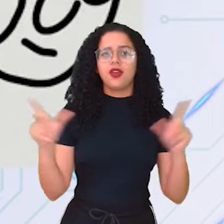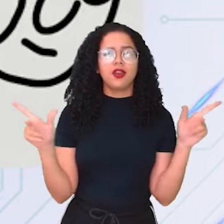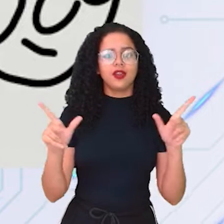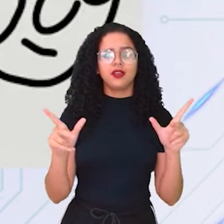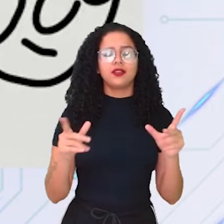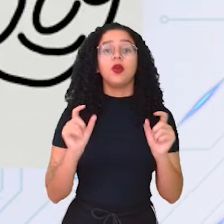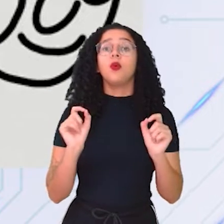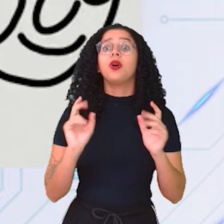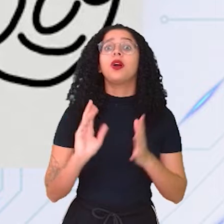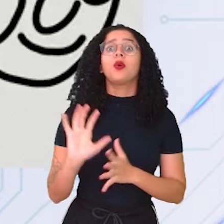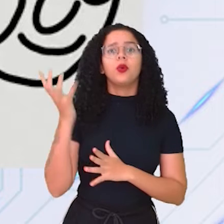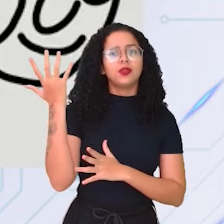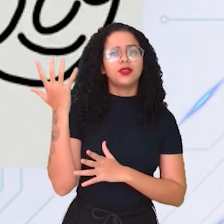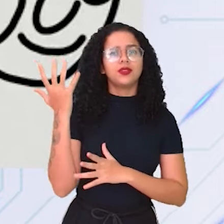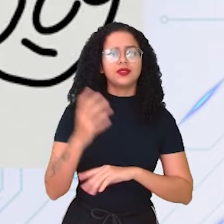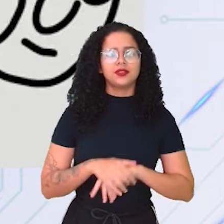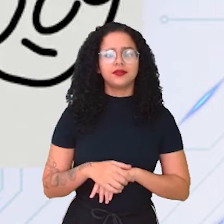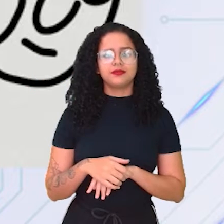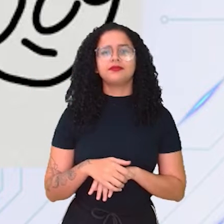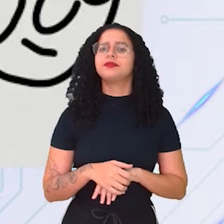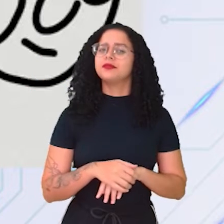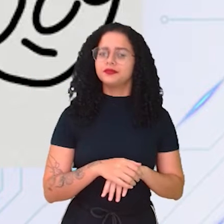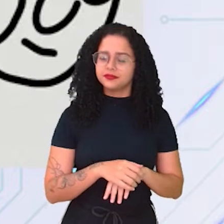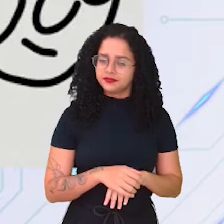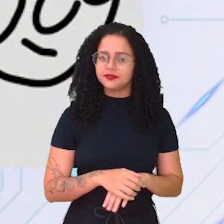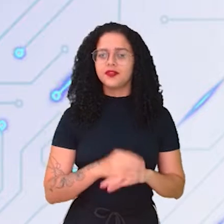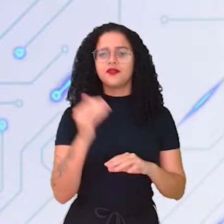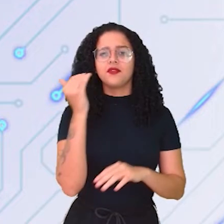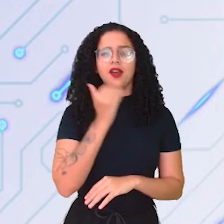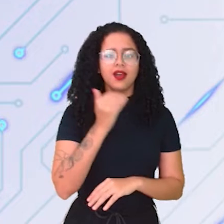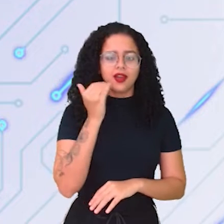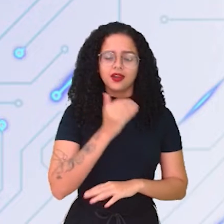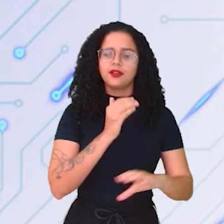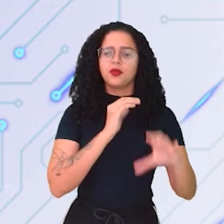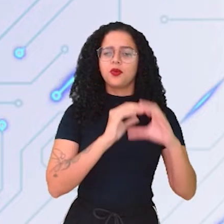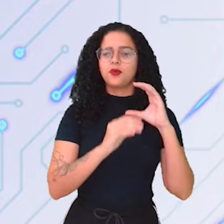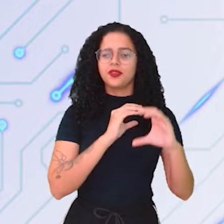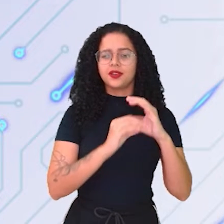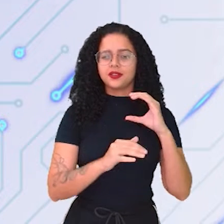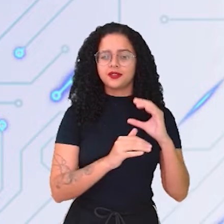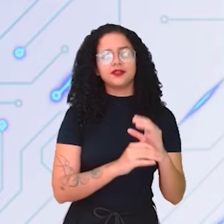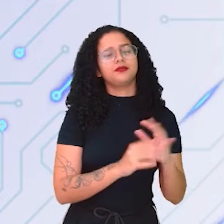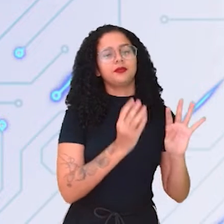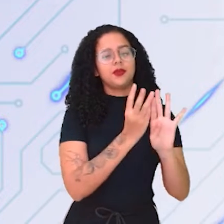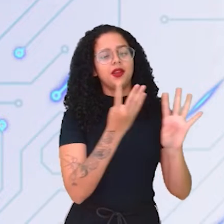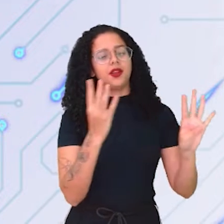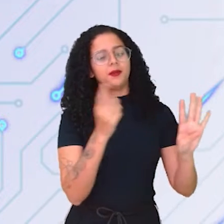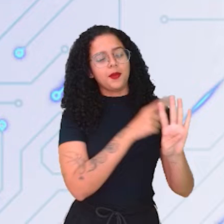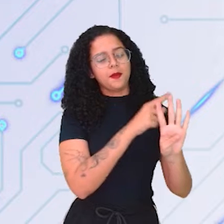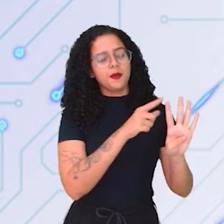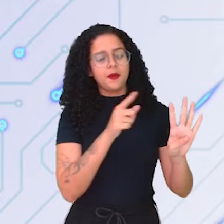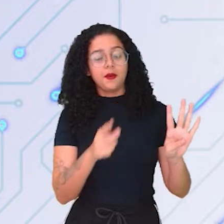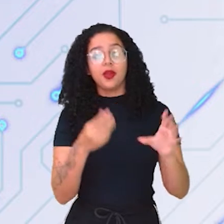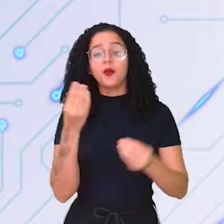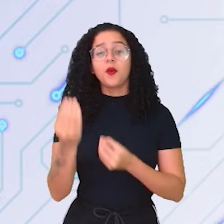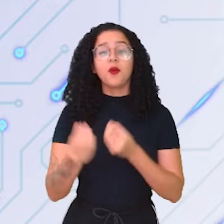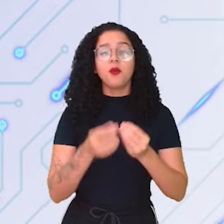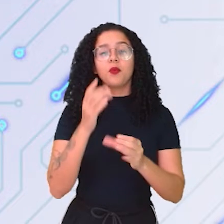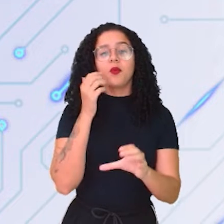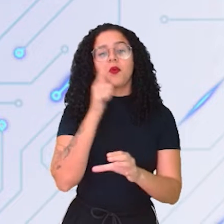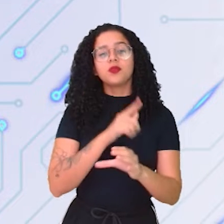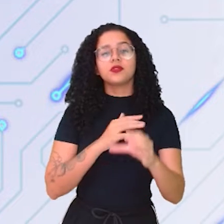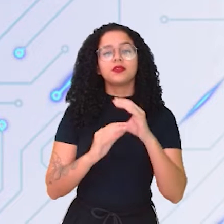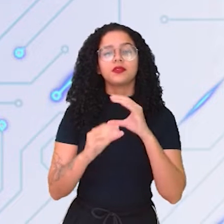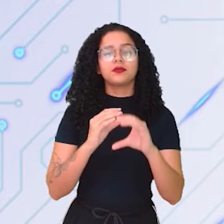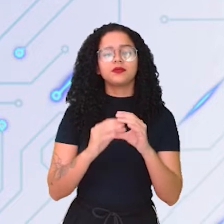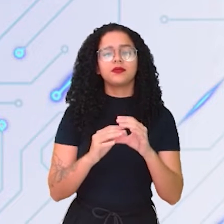O que aconteceu? Ruídos da comunicação, né, Tiago? Exatamente. Então, como você consegue se comunicar, mas saberia dizer